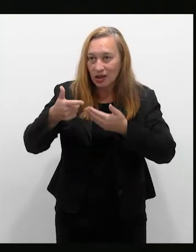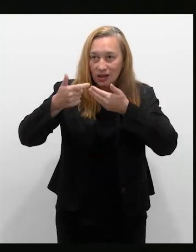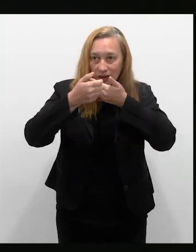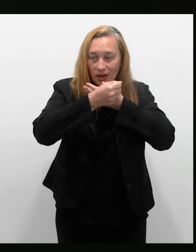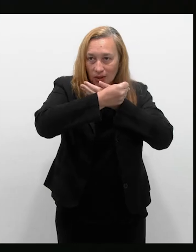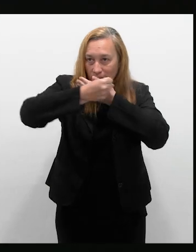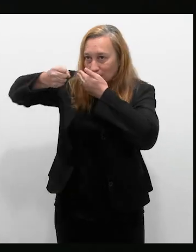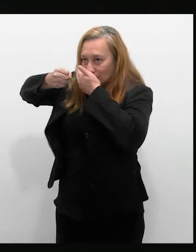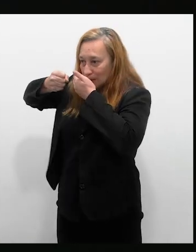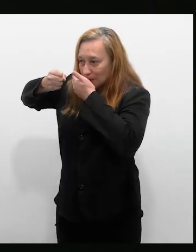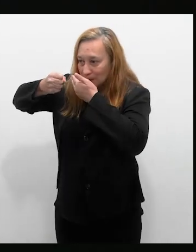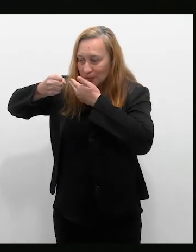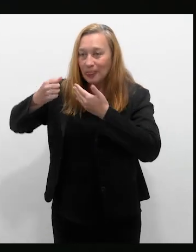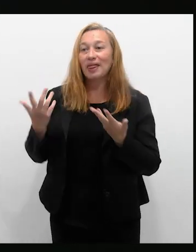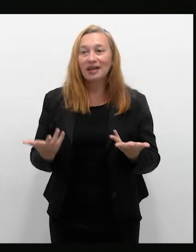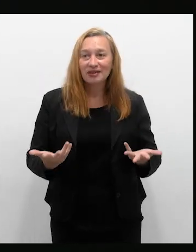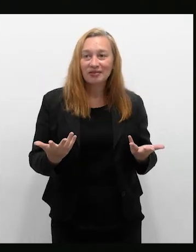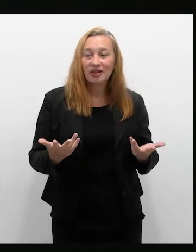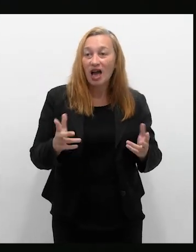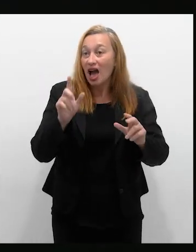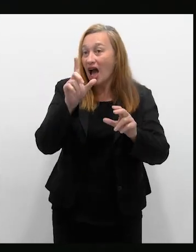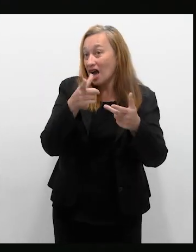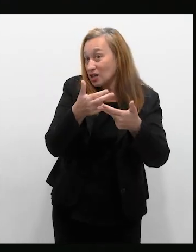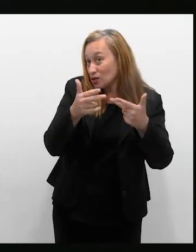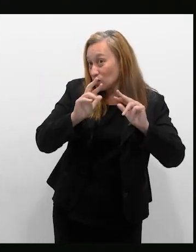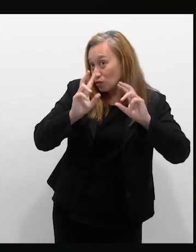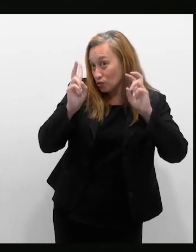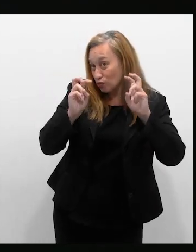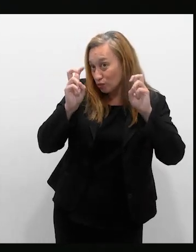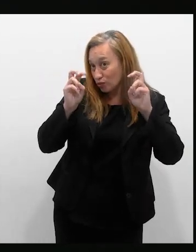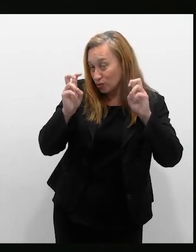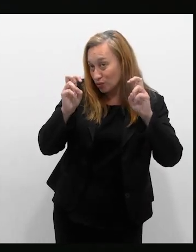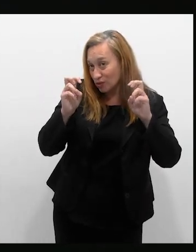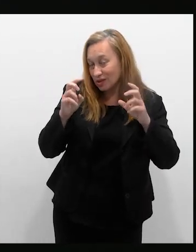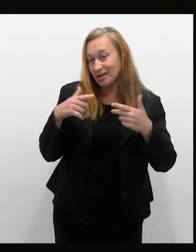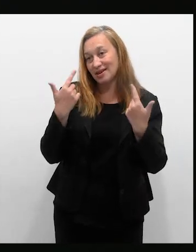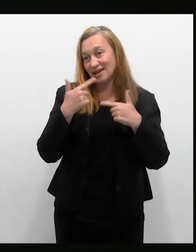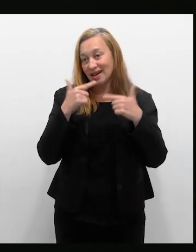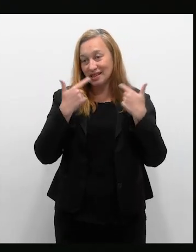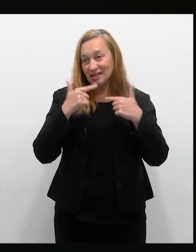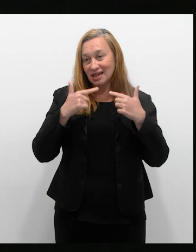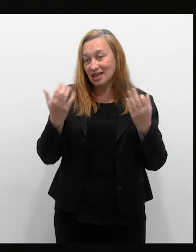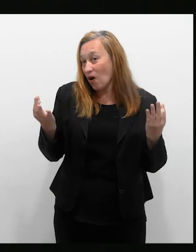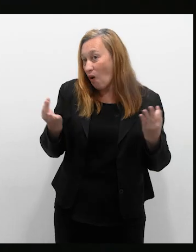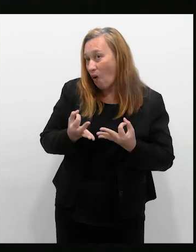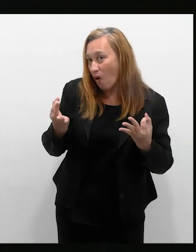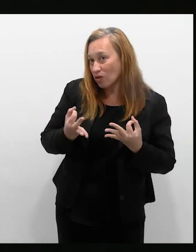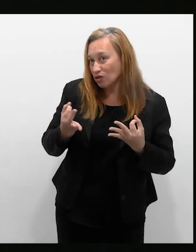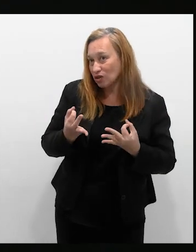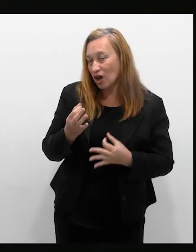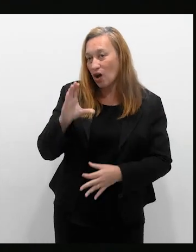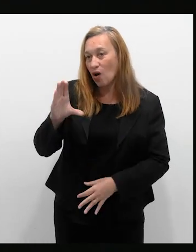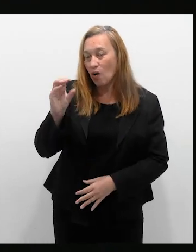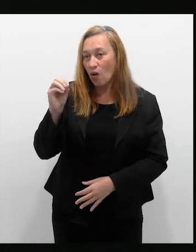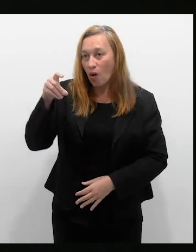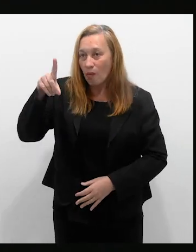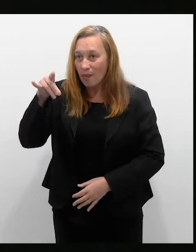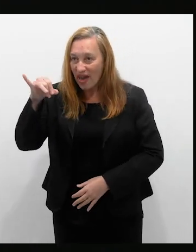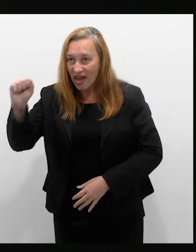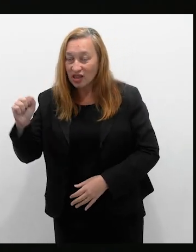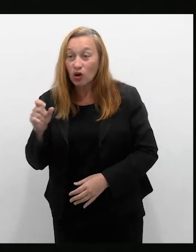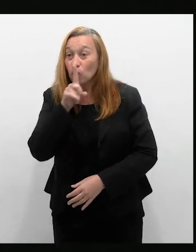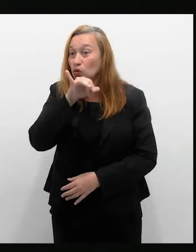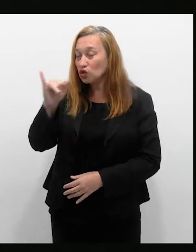generis. E, para o resgate, ele promove situações hilárias e, ao mesmo tempo, reflexivas. Esse é o mote da comédia O Dia que